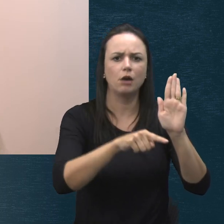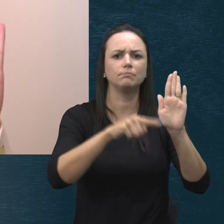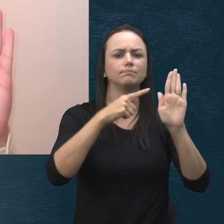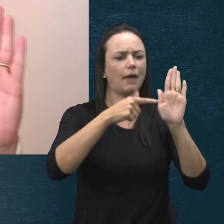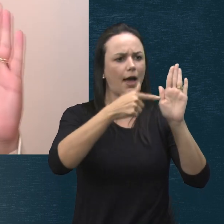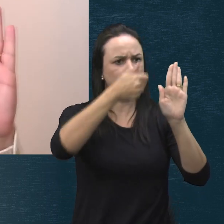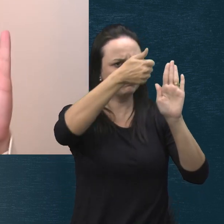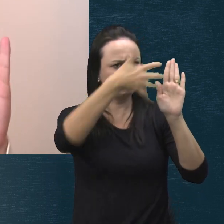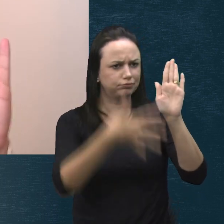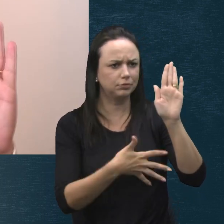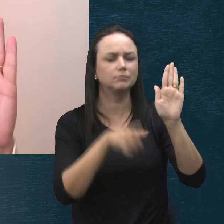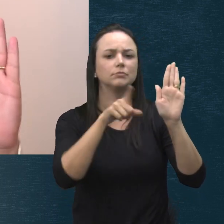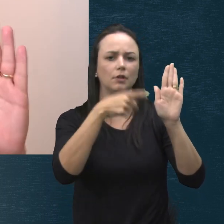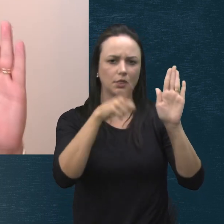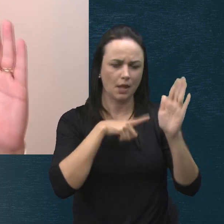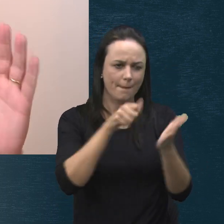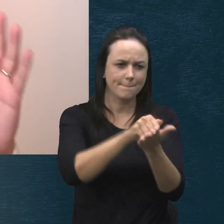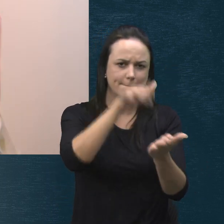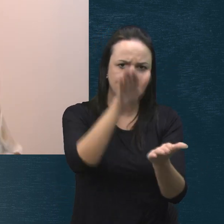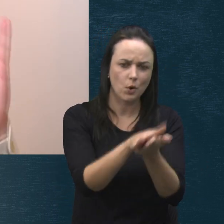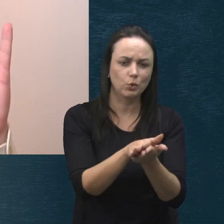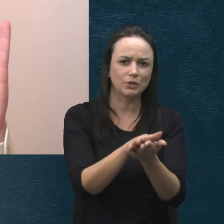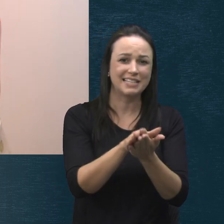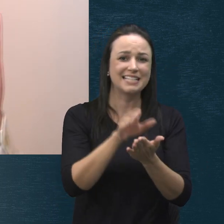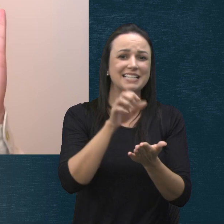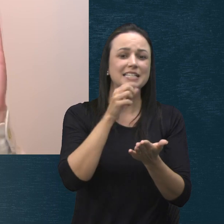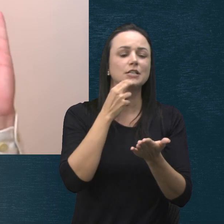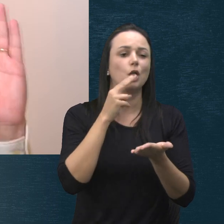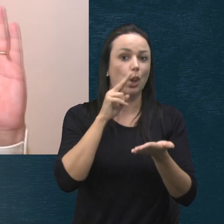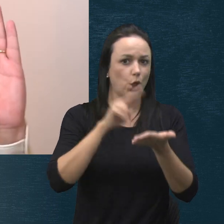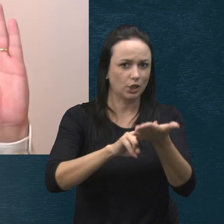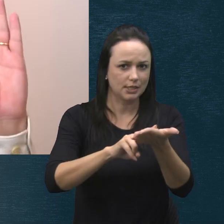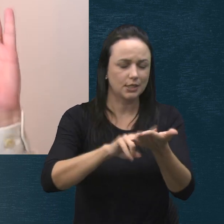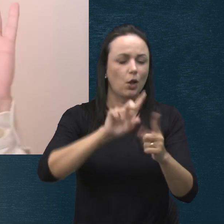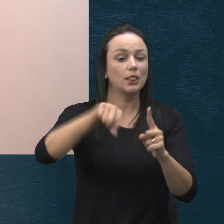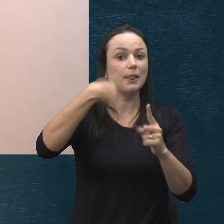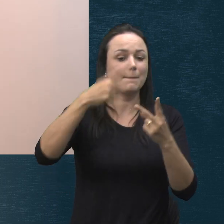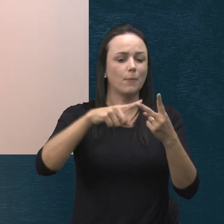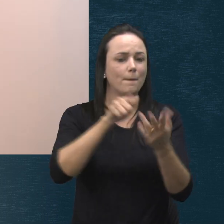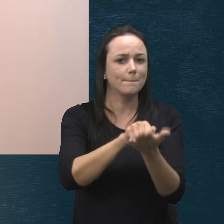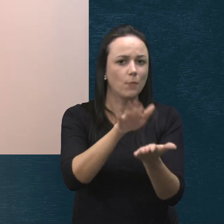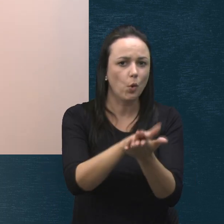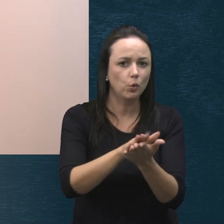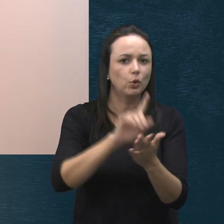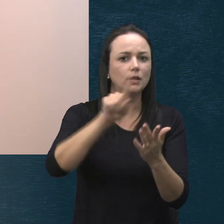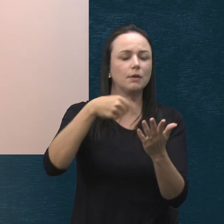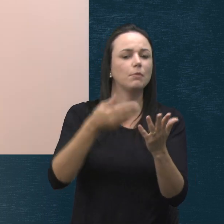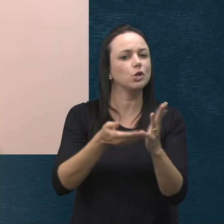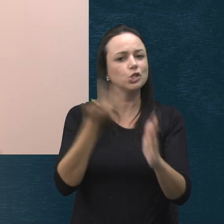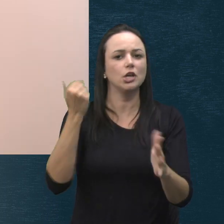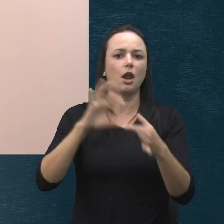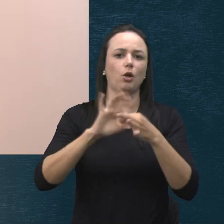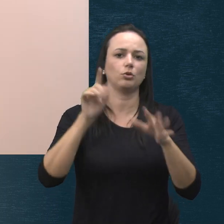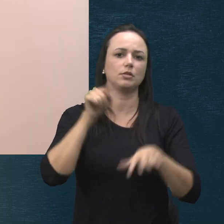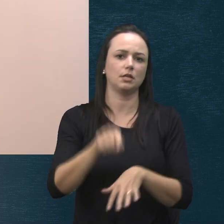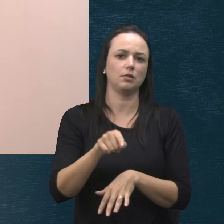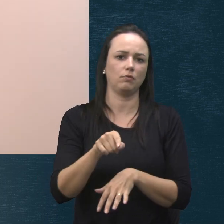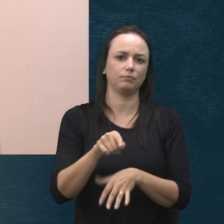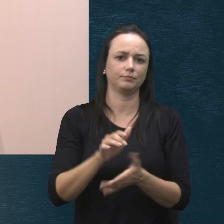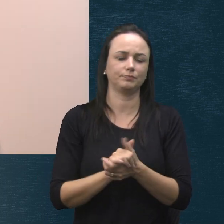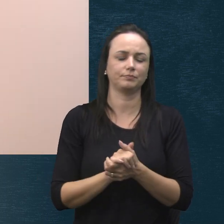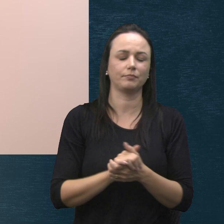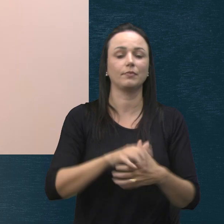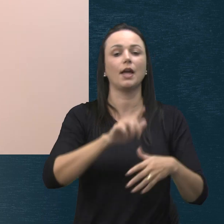descrita, então você vai ter multa e vai ter uma notificação, depois multa, depois até retirada de autorização. E a terceira coisa